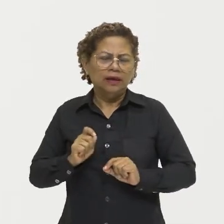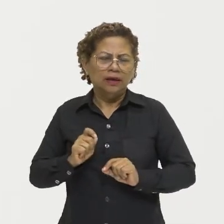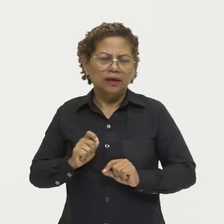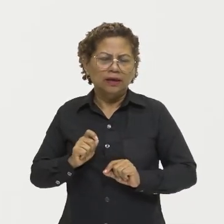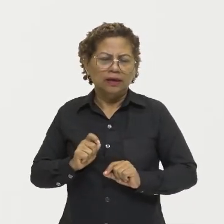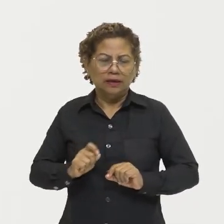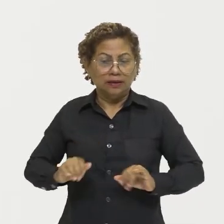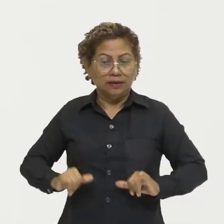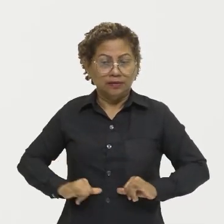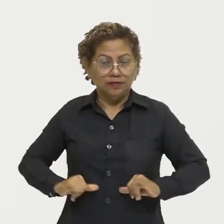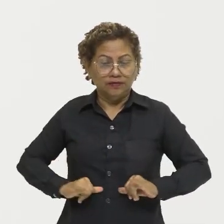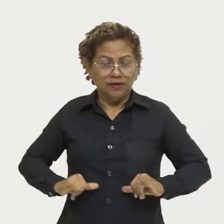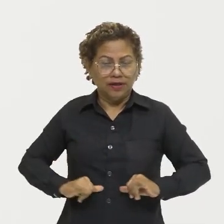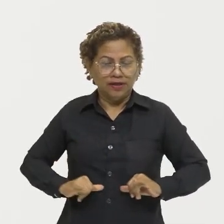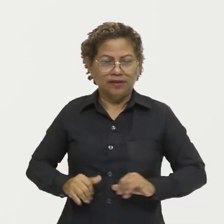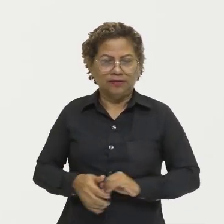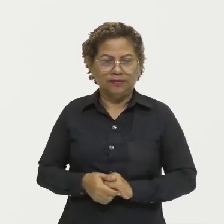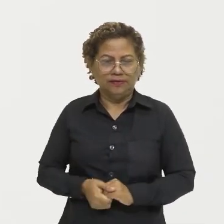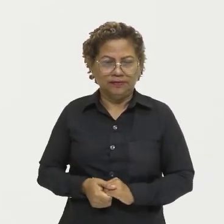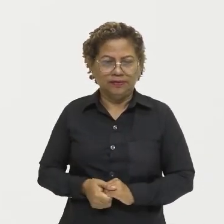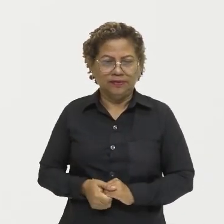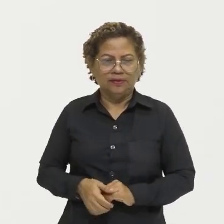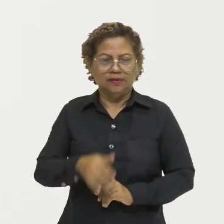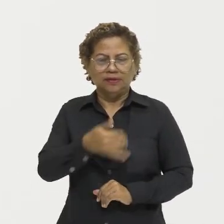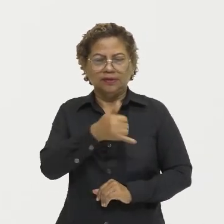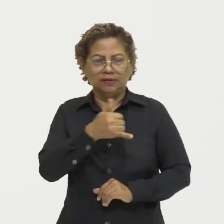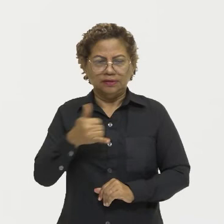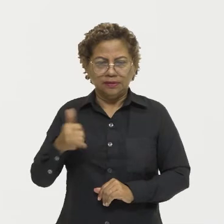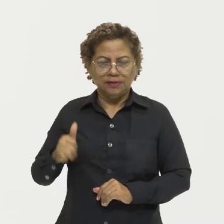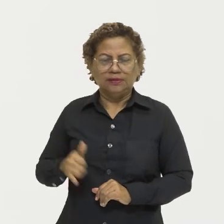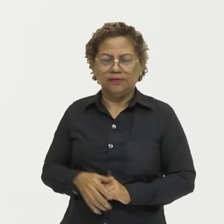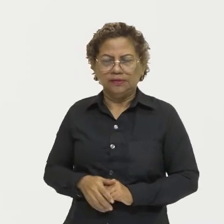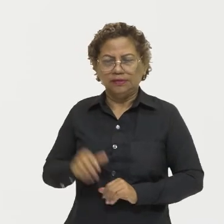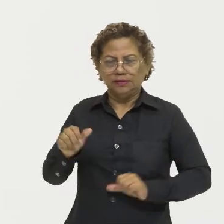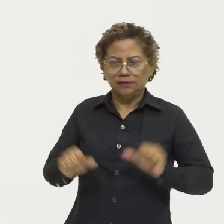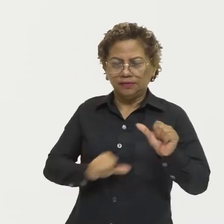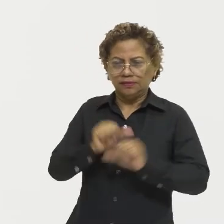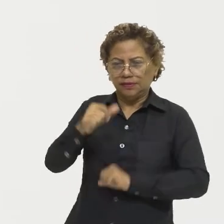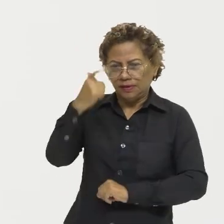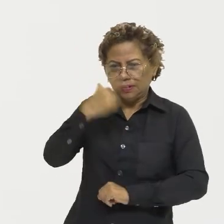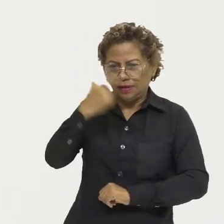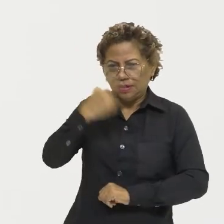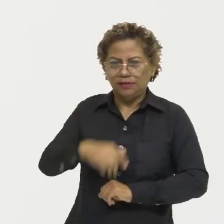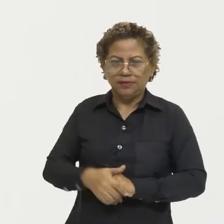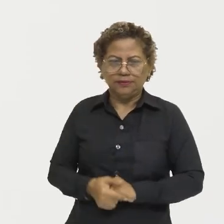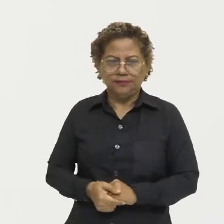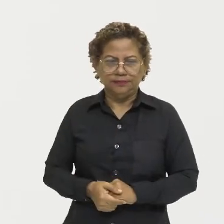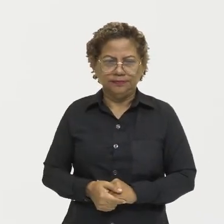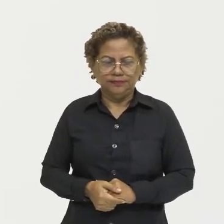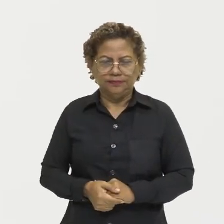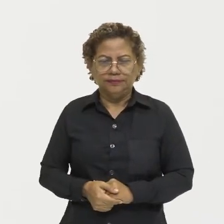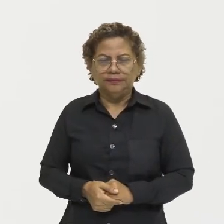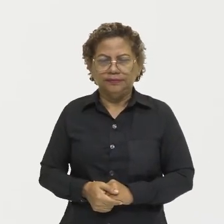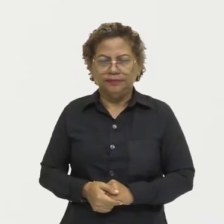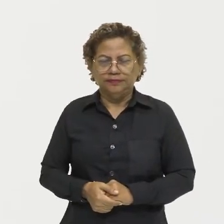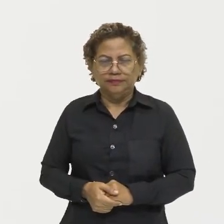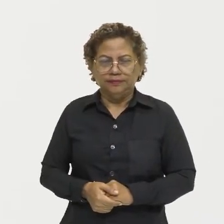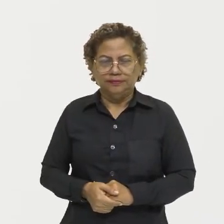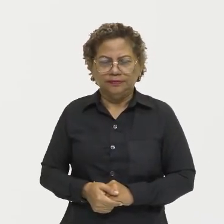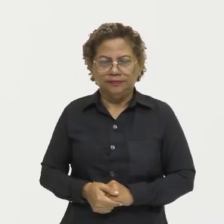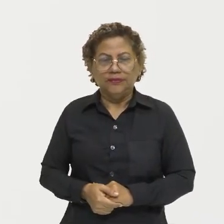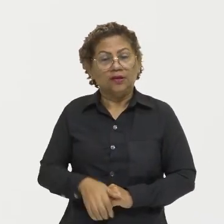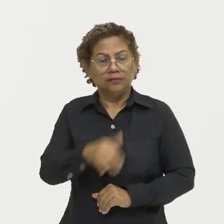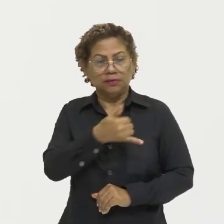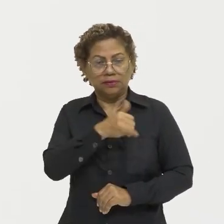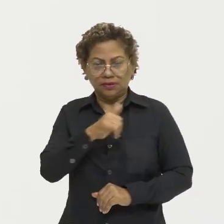né? Seu perfume agora se transforma em lágrimas. Observem aqui, ó. Seu perfume. As